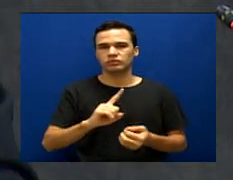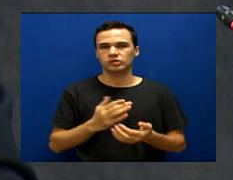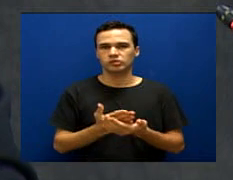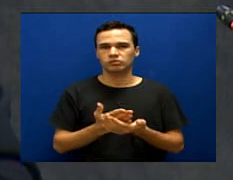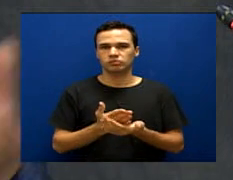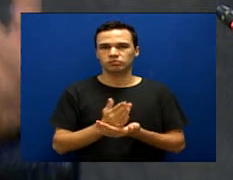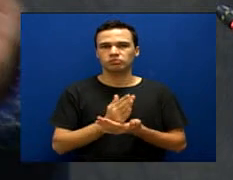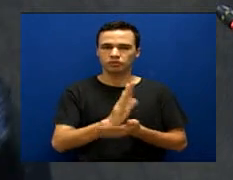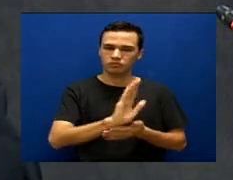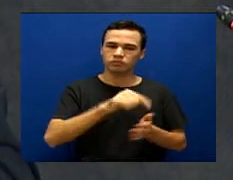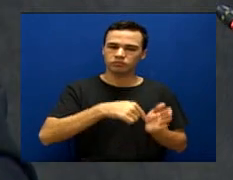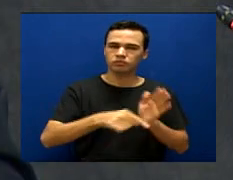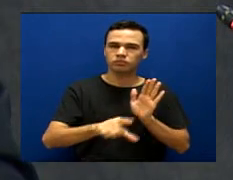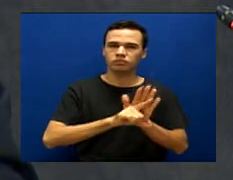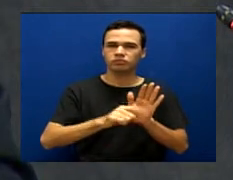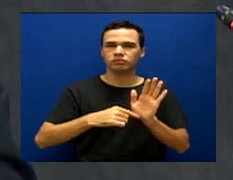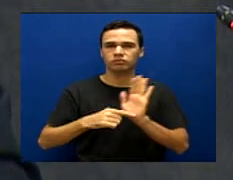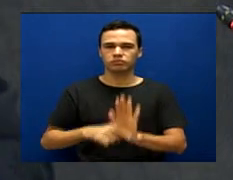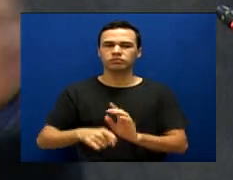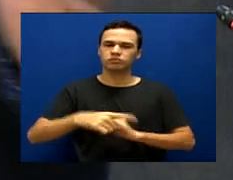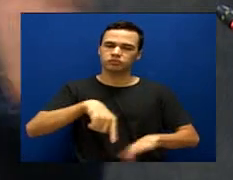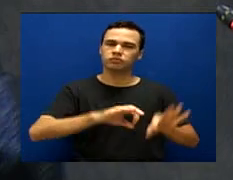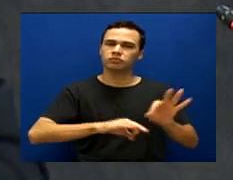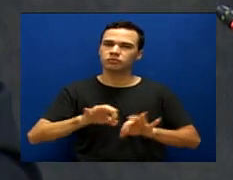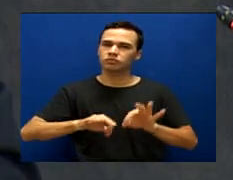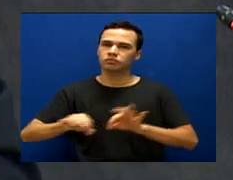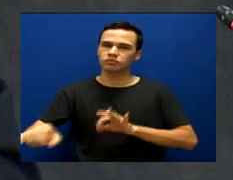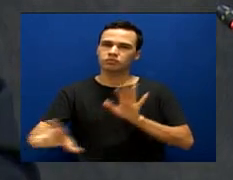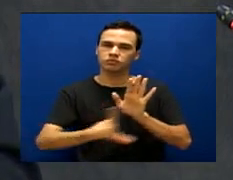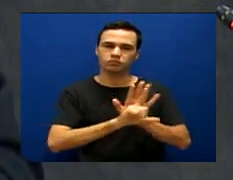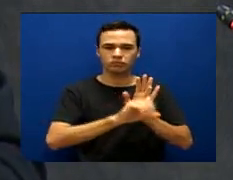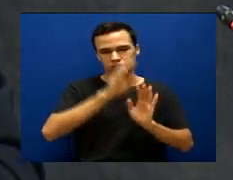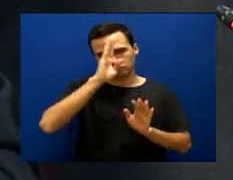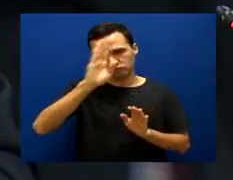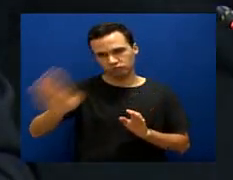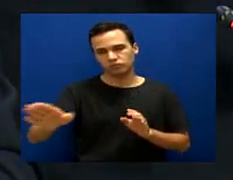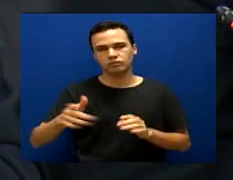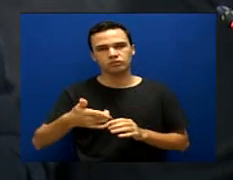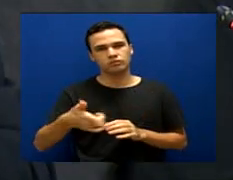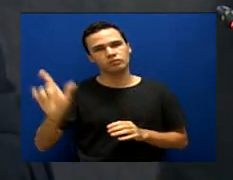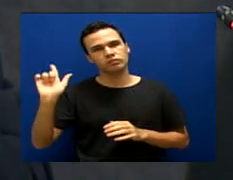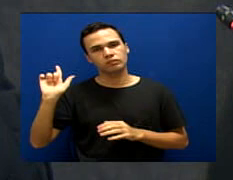Carlos Leite, e nós fizemos uma adequação na lei, mudando o foco.